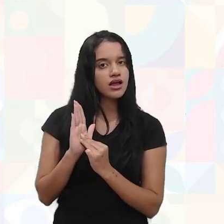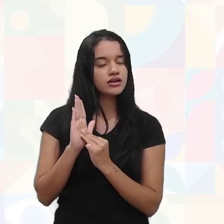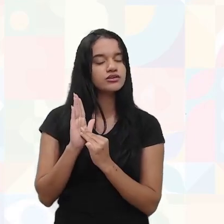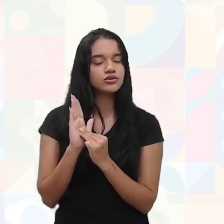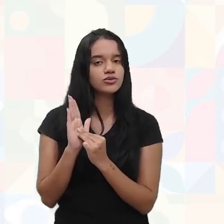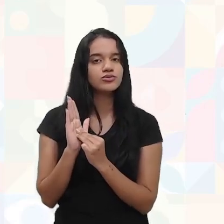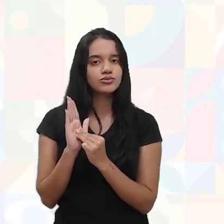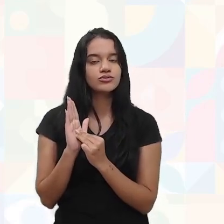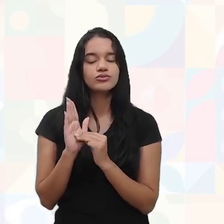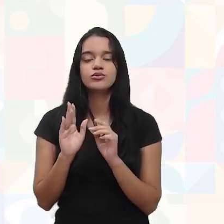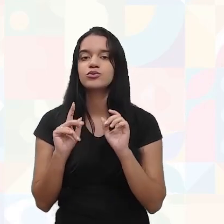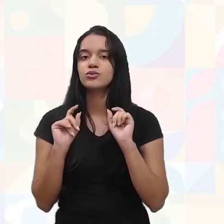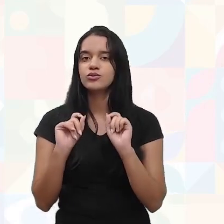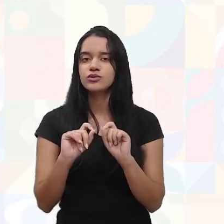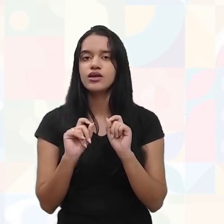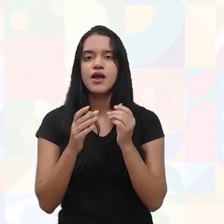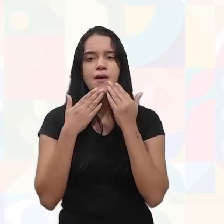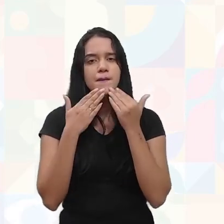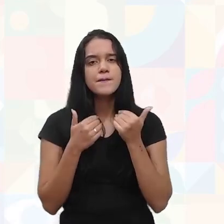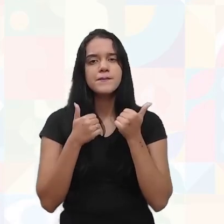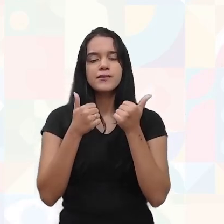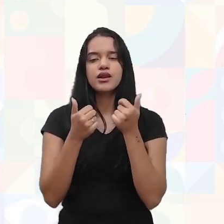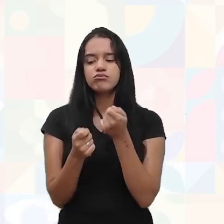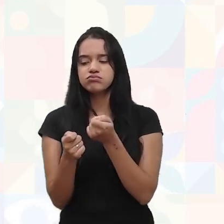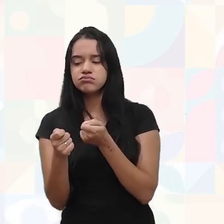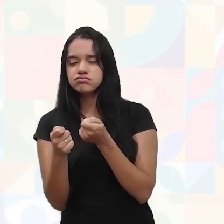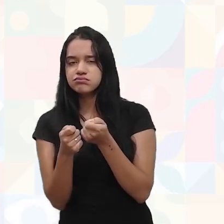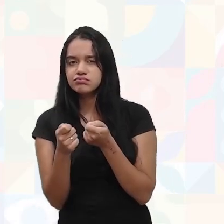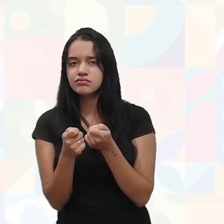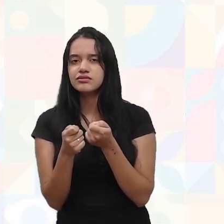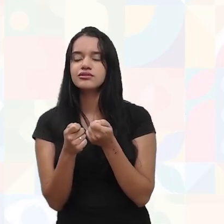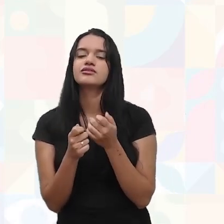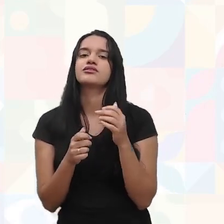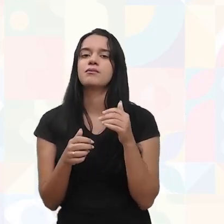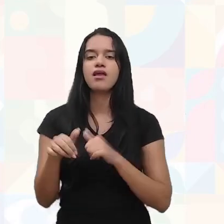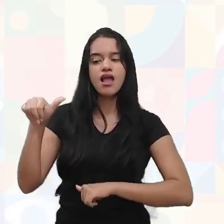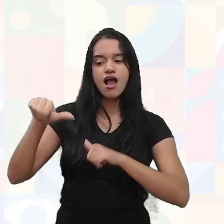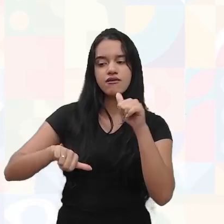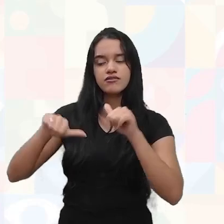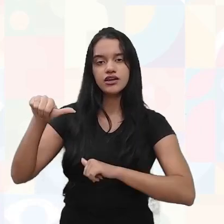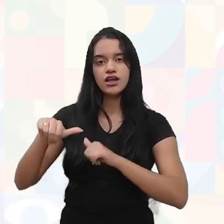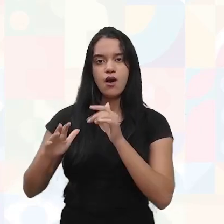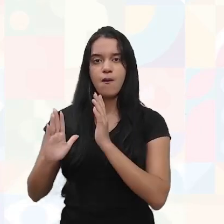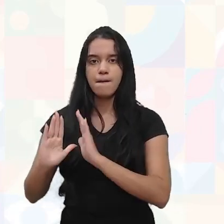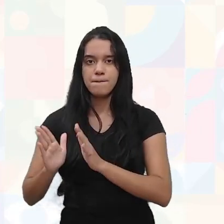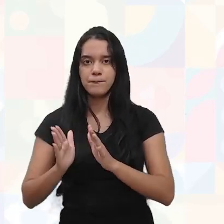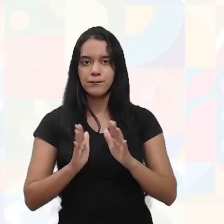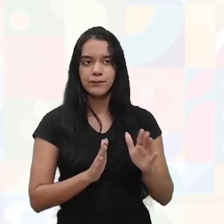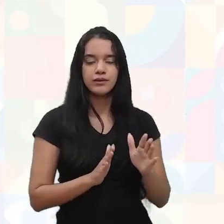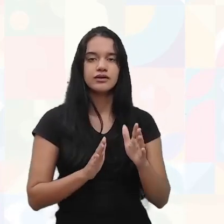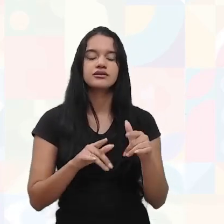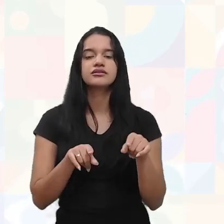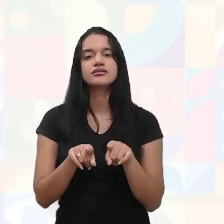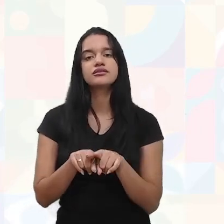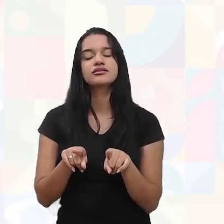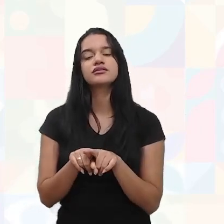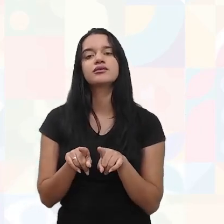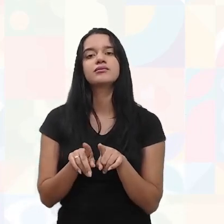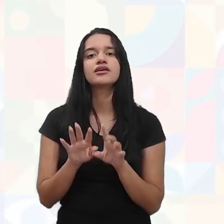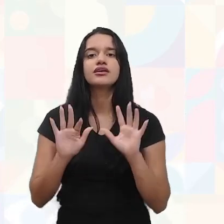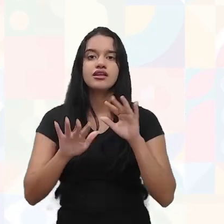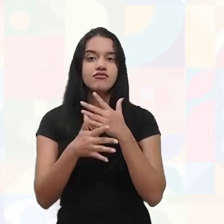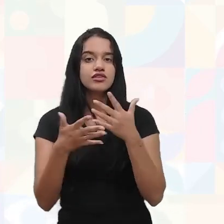para determinar as melhores medidas preventivas e avaliar o processo efetivo da eliminação de